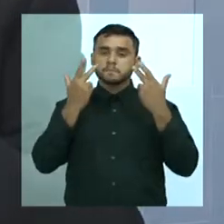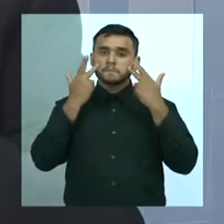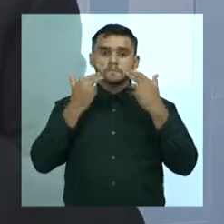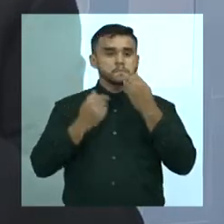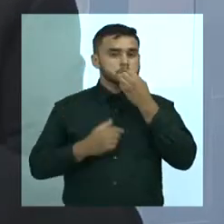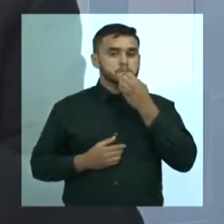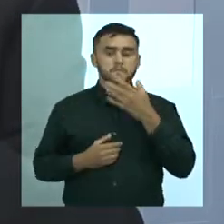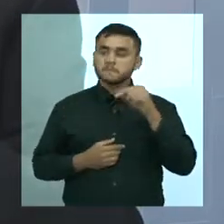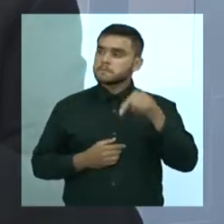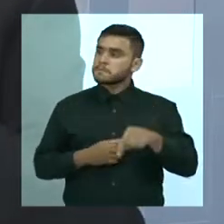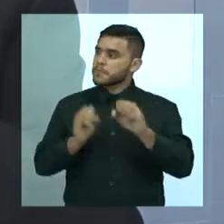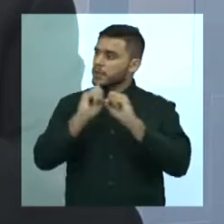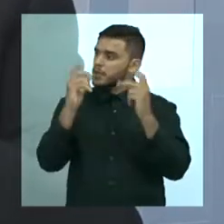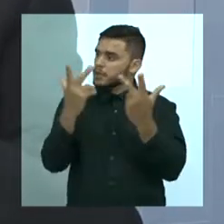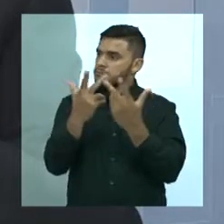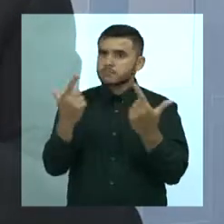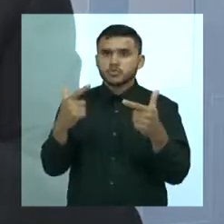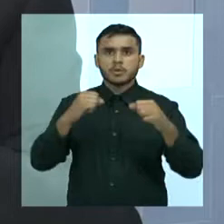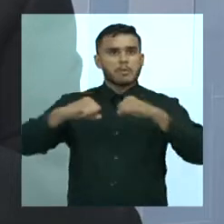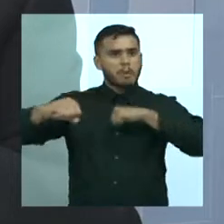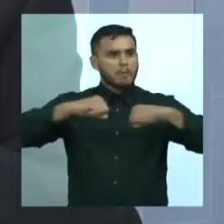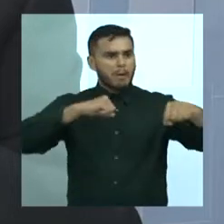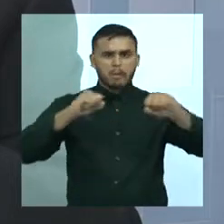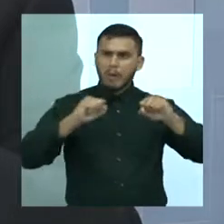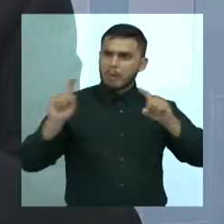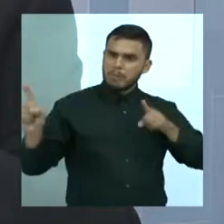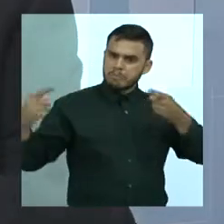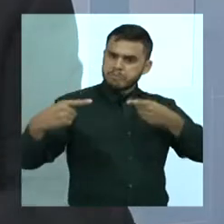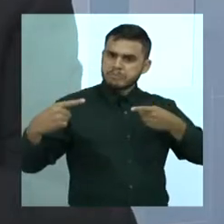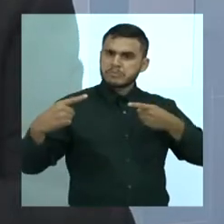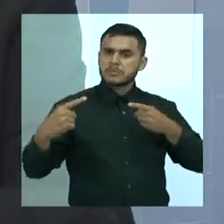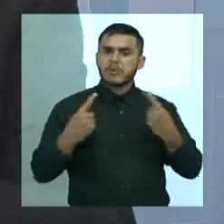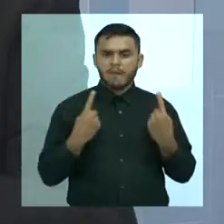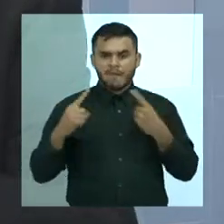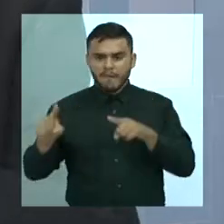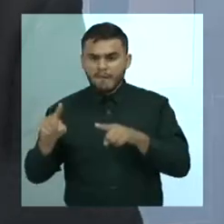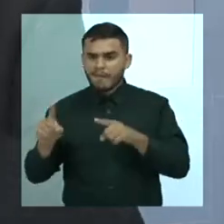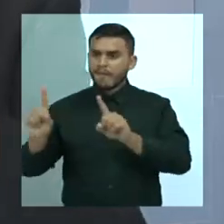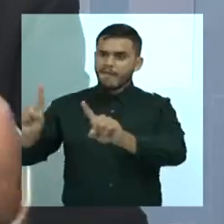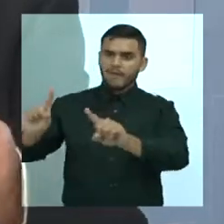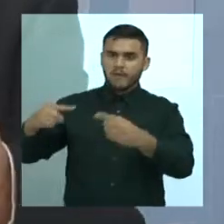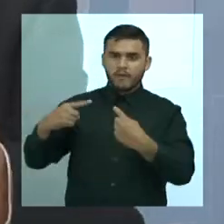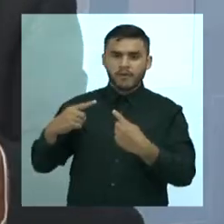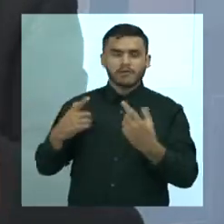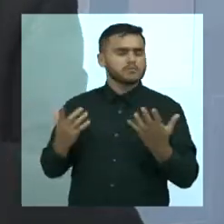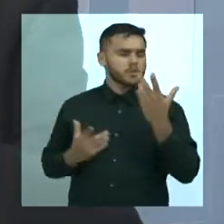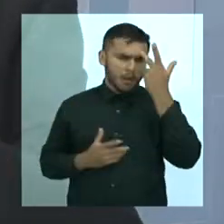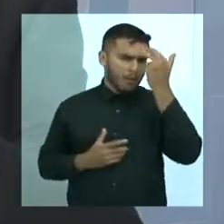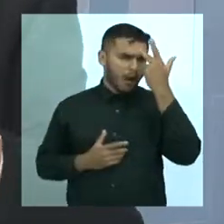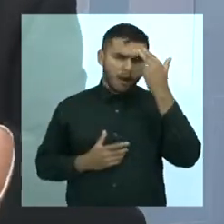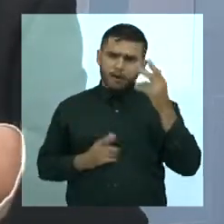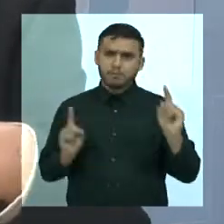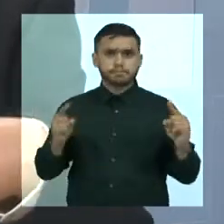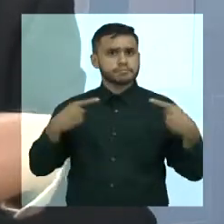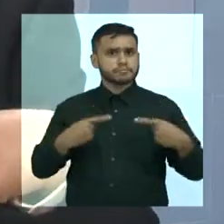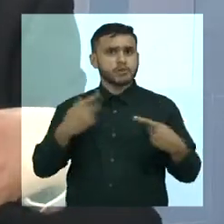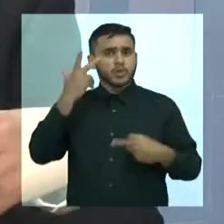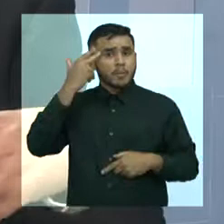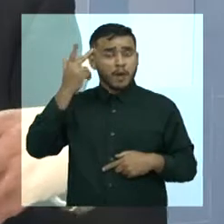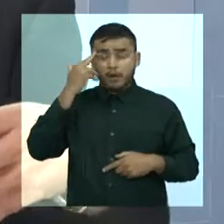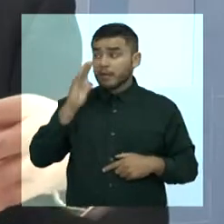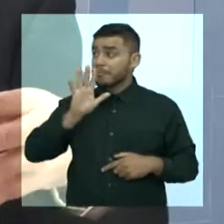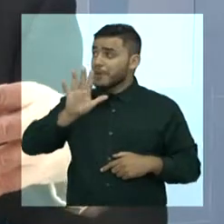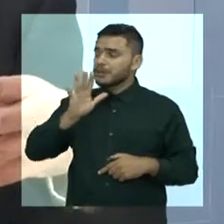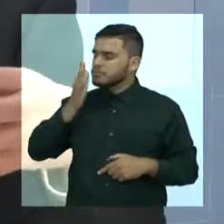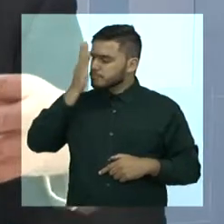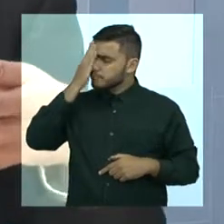naturalmente. Você nota que não há grandes embates. Não há. Há, sim, pontuações da oposição, da situação, mas existe